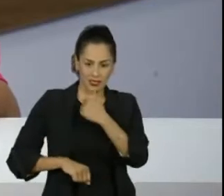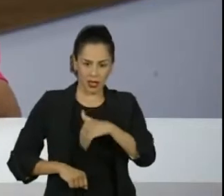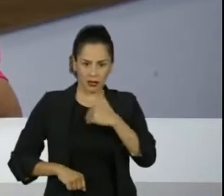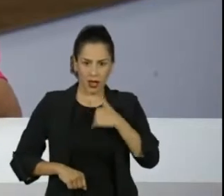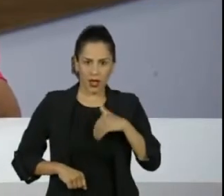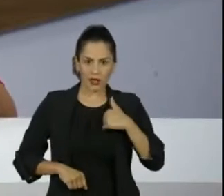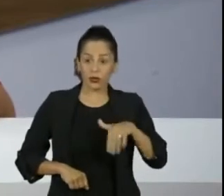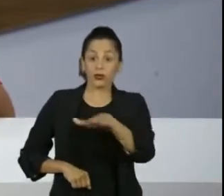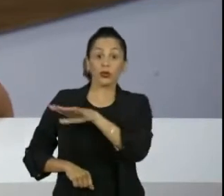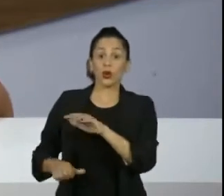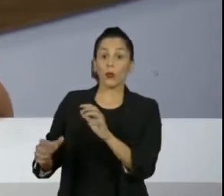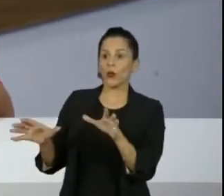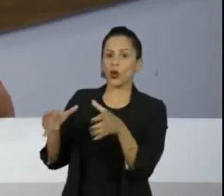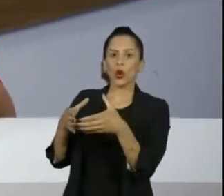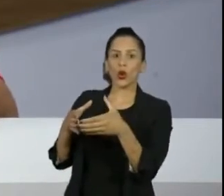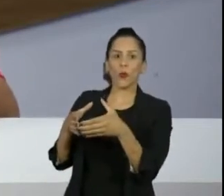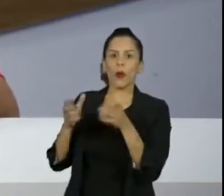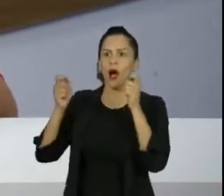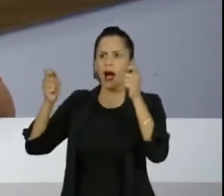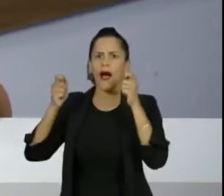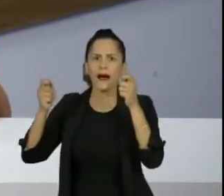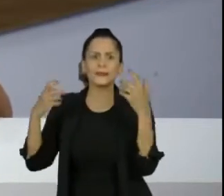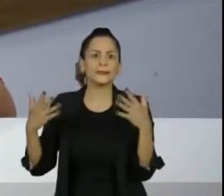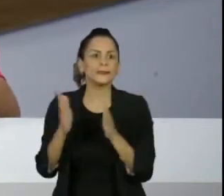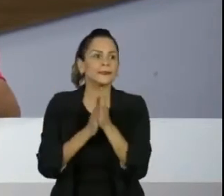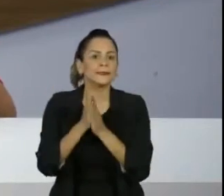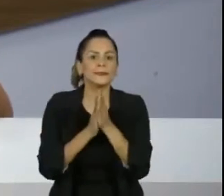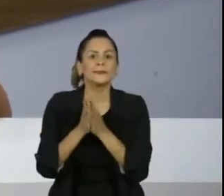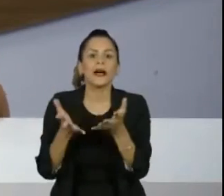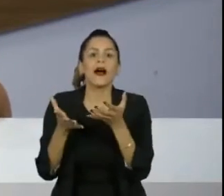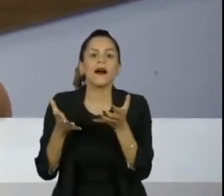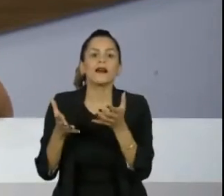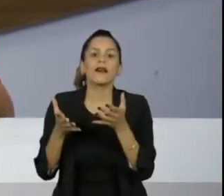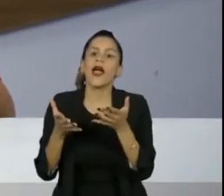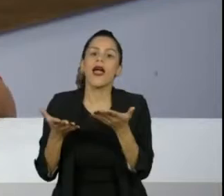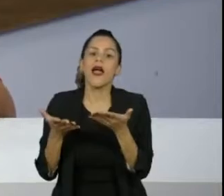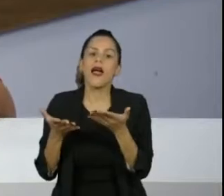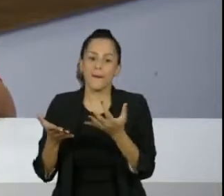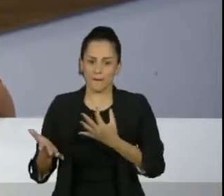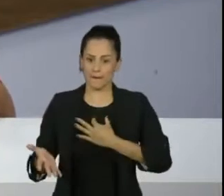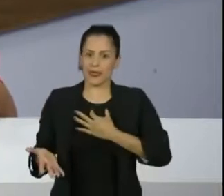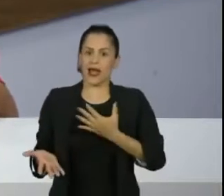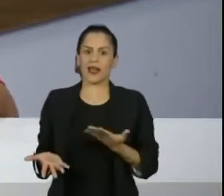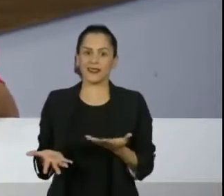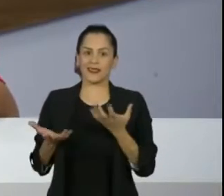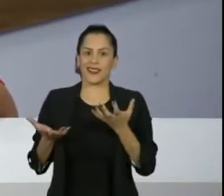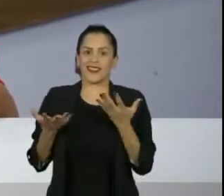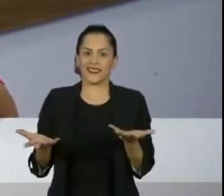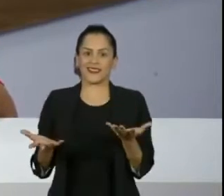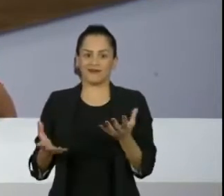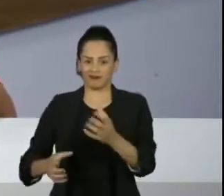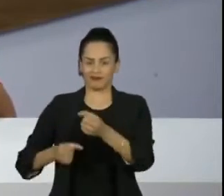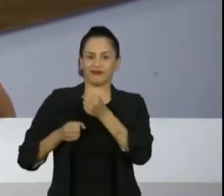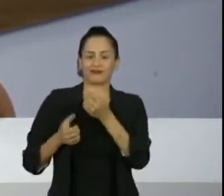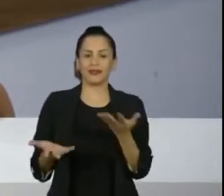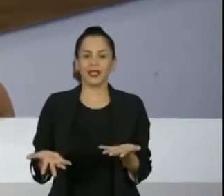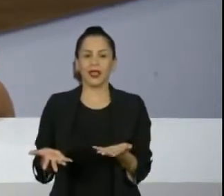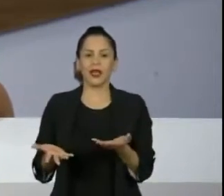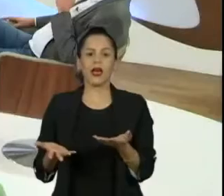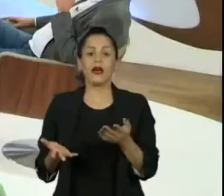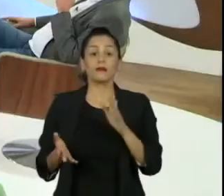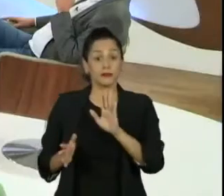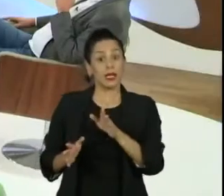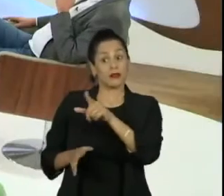ansiavam por um título, né? Quando o senhor, nessa gestão como prefeito, o senhor pegou a pior chuva